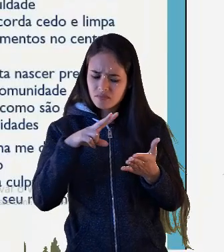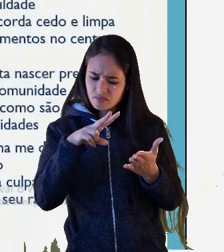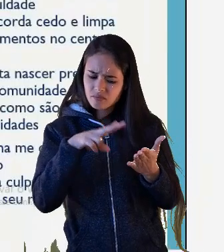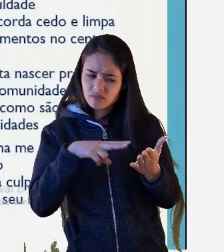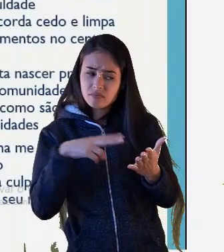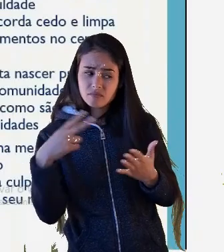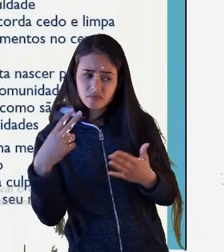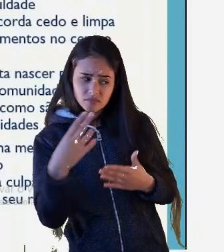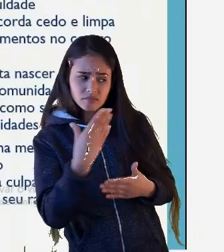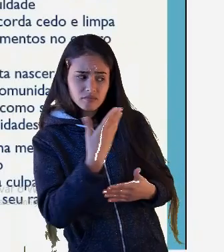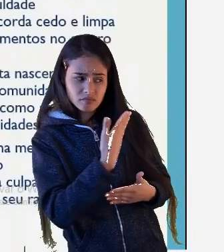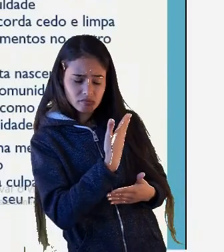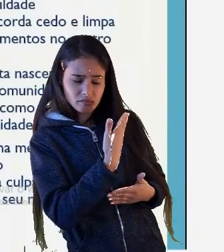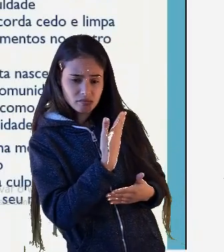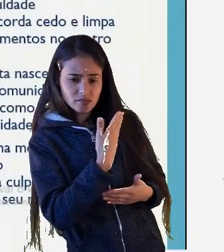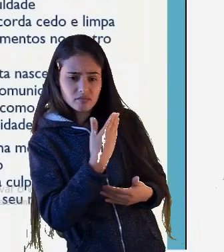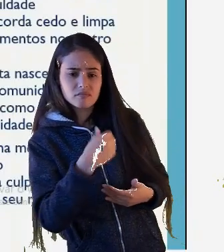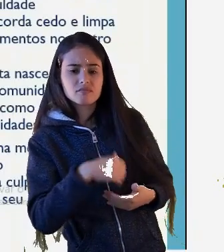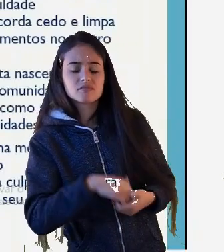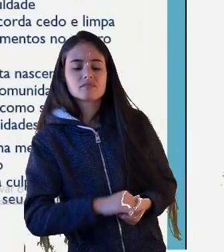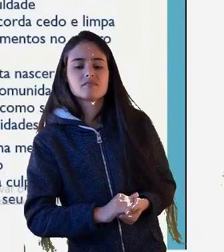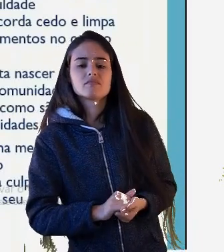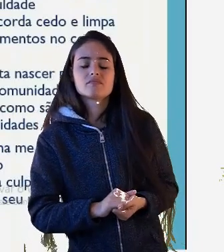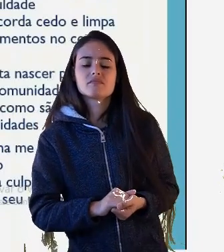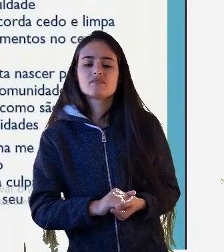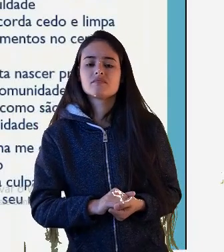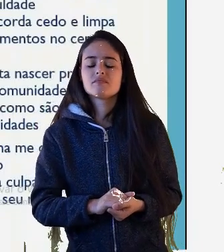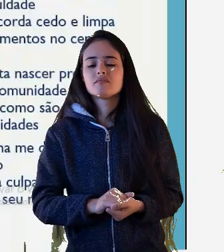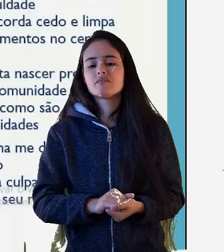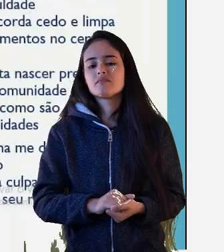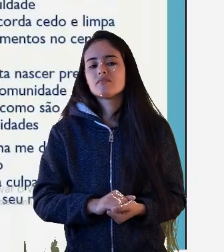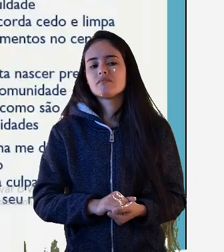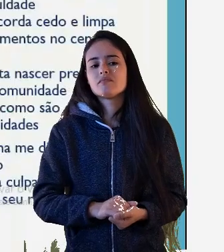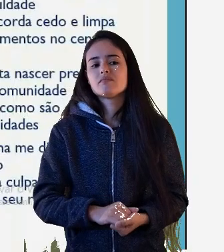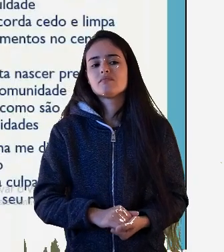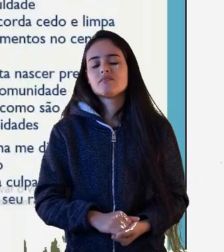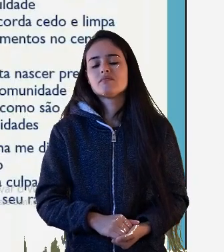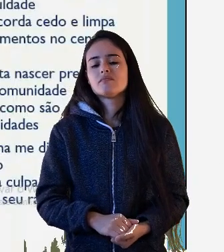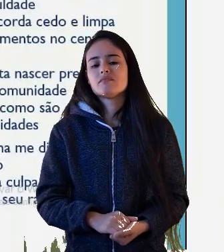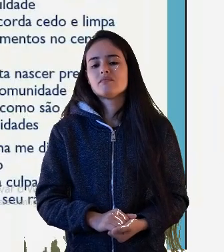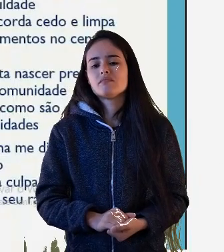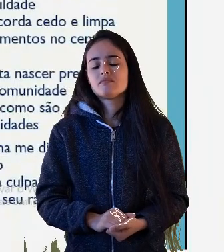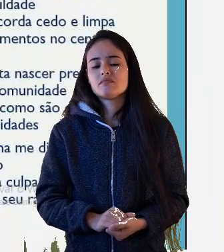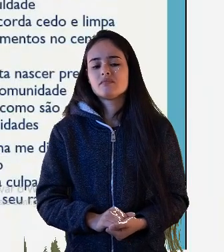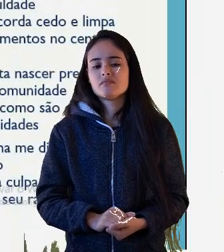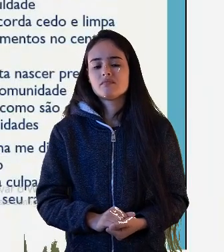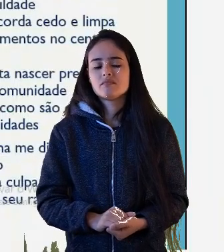não, né? Não vem, não, que isso é racismo, isso é uma história, toda essa história aí, né,